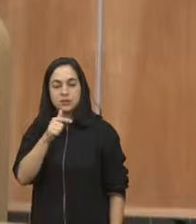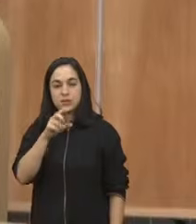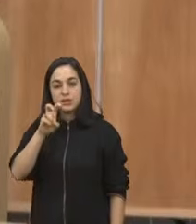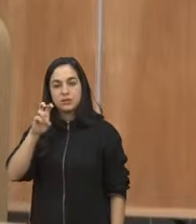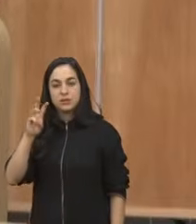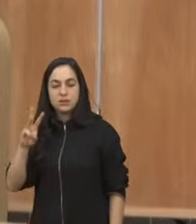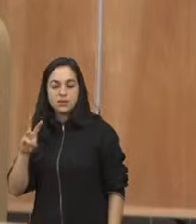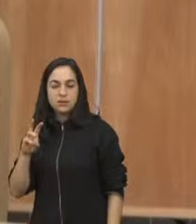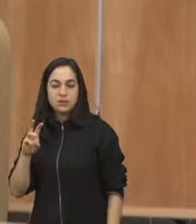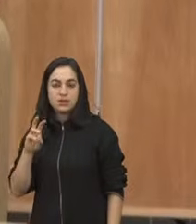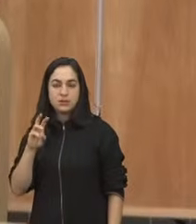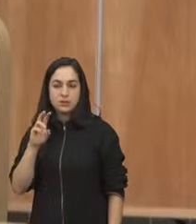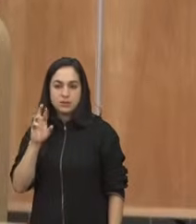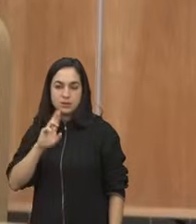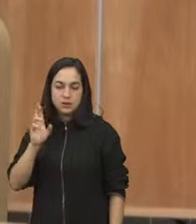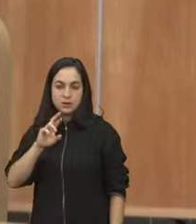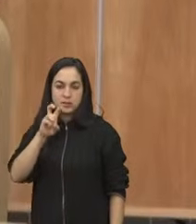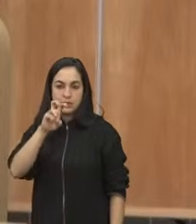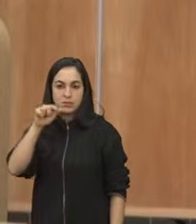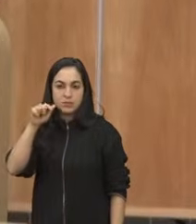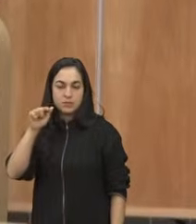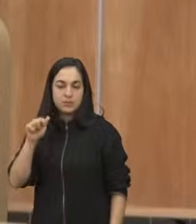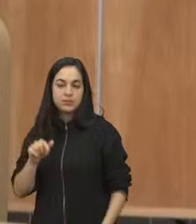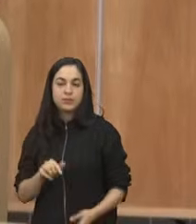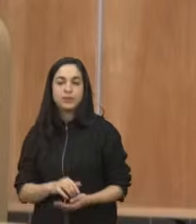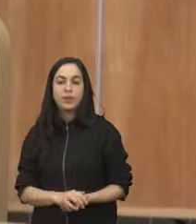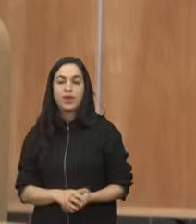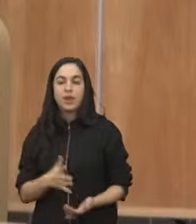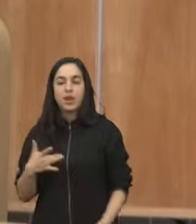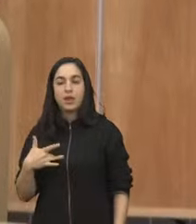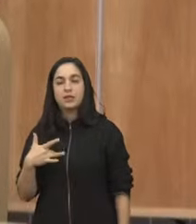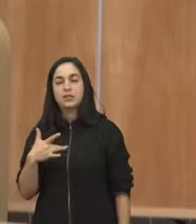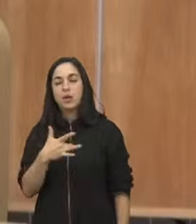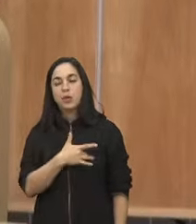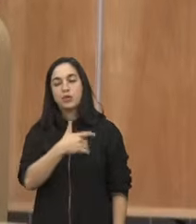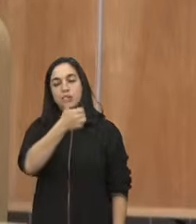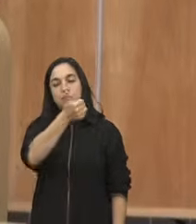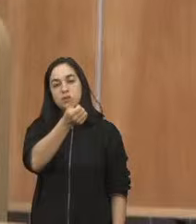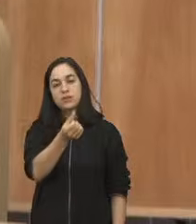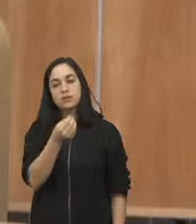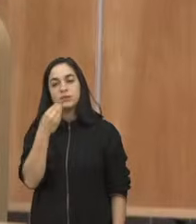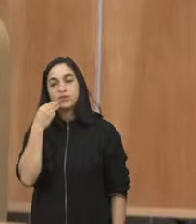7.373.347,57. A saúde, R$